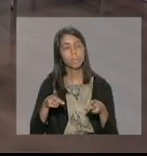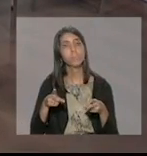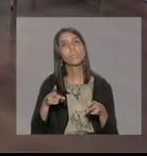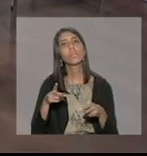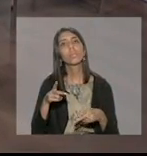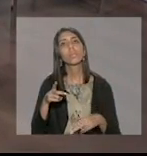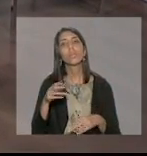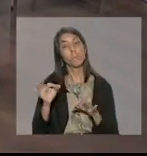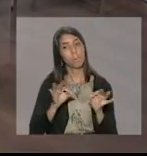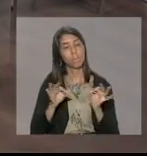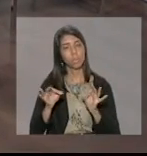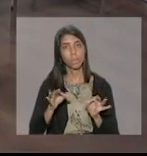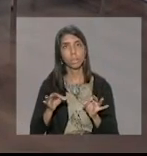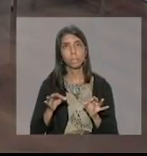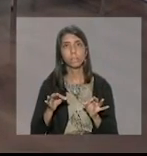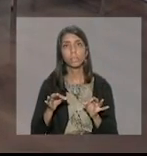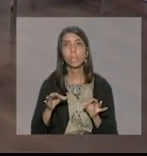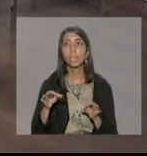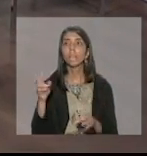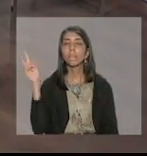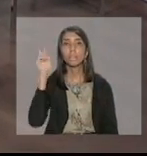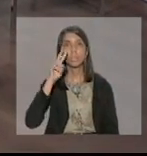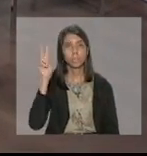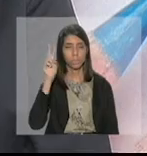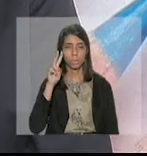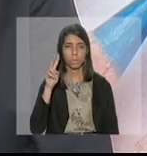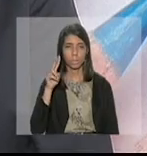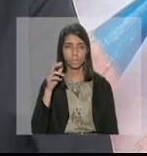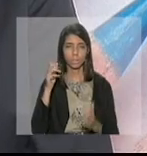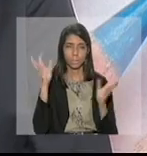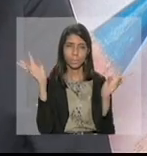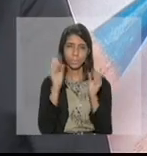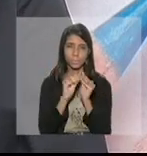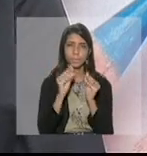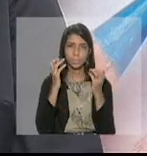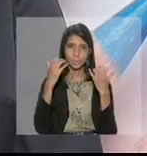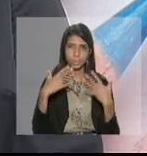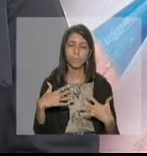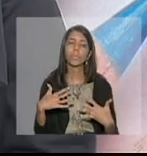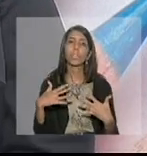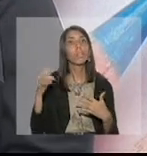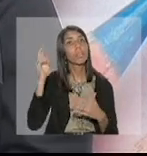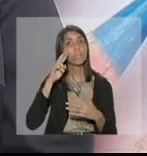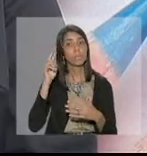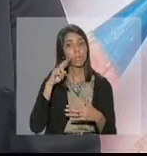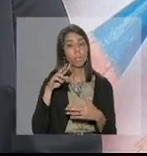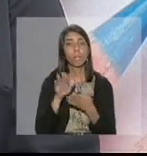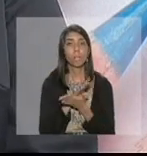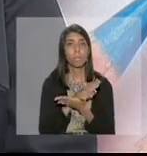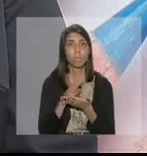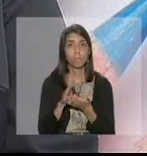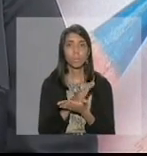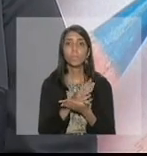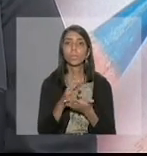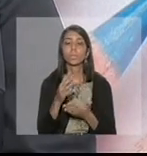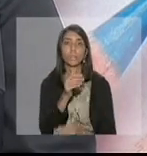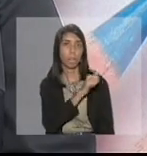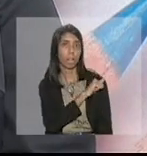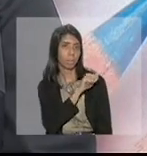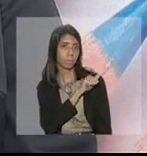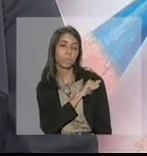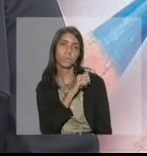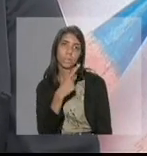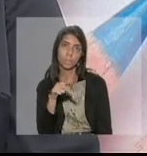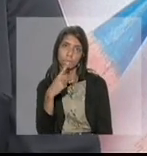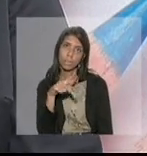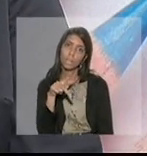continuidade, deu start para esse projeto. Agora, então, é uma 15 história, meninas. só para poder resumir um pouquinho, é uma história que alguns dos seus